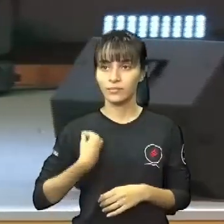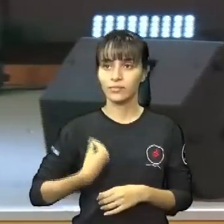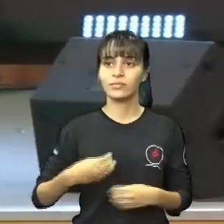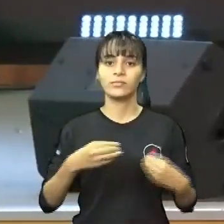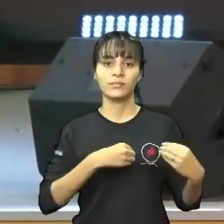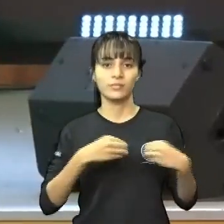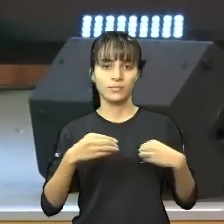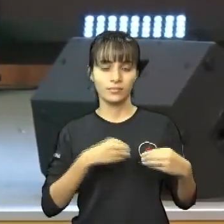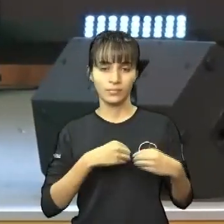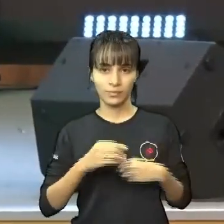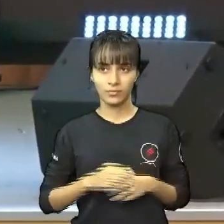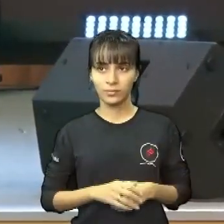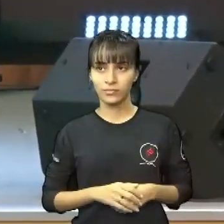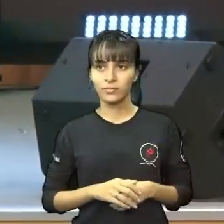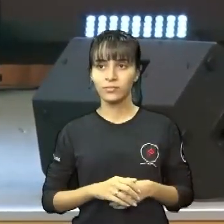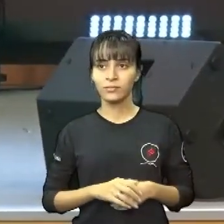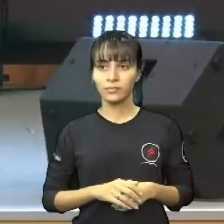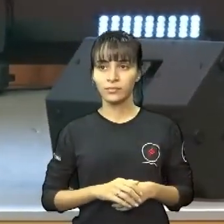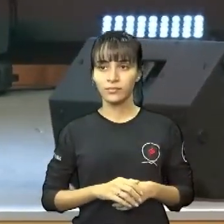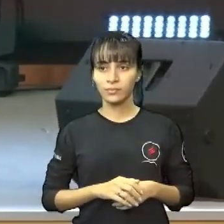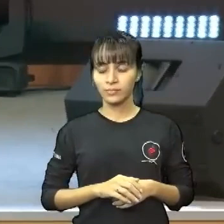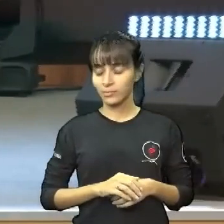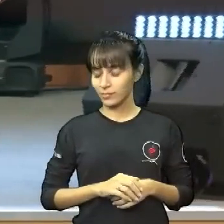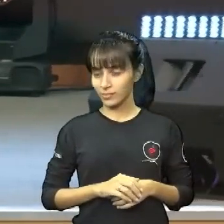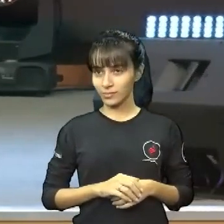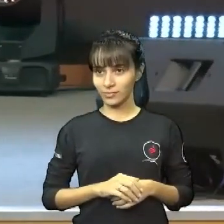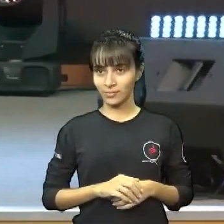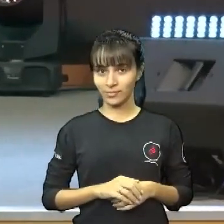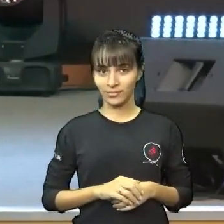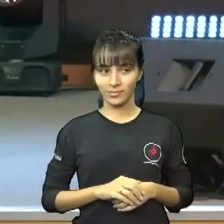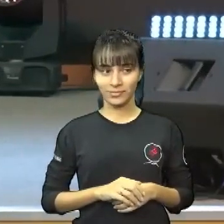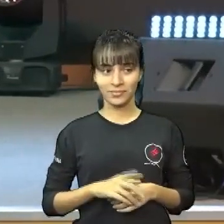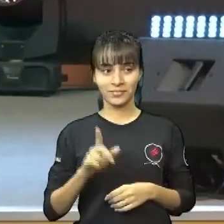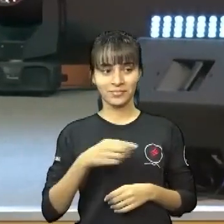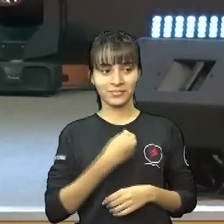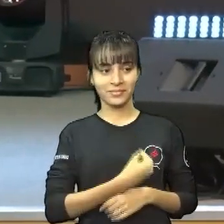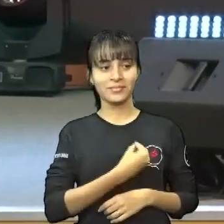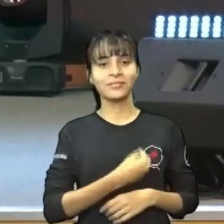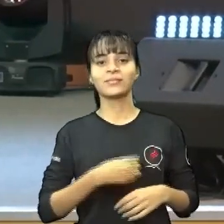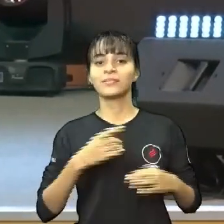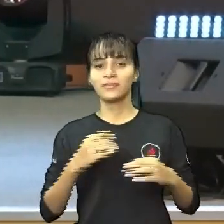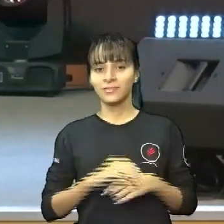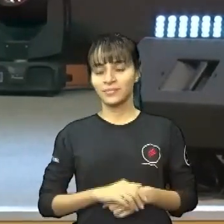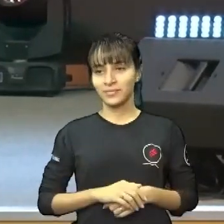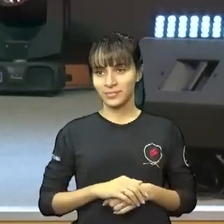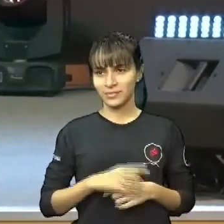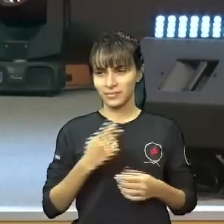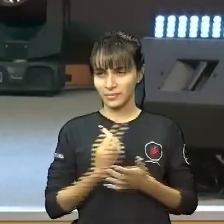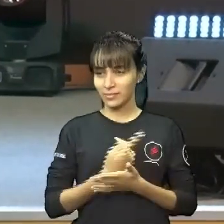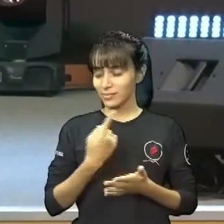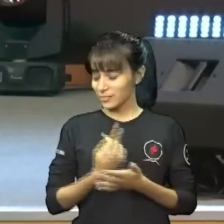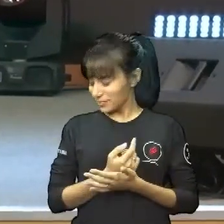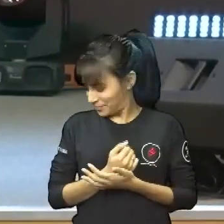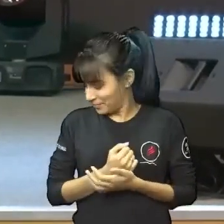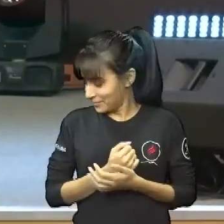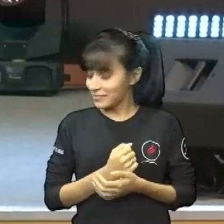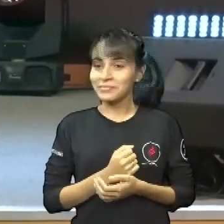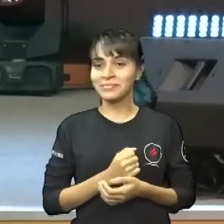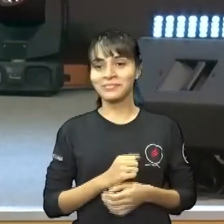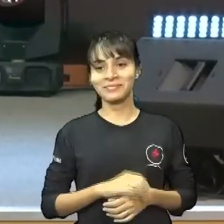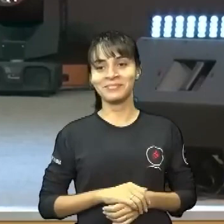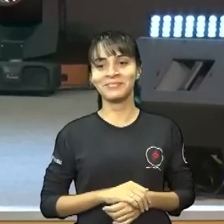Pecado não tô falando pecado porque a gente pega você pega e eu pego é vida de Pecado viver no erro viver contra a vontade de